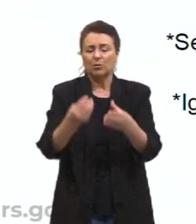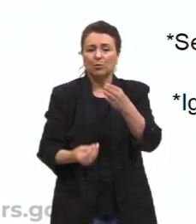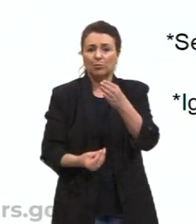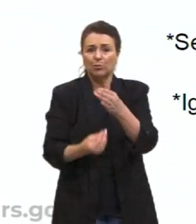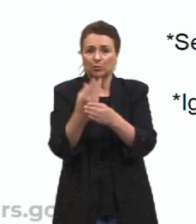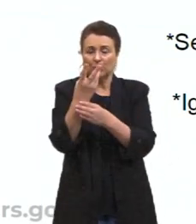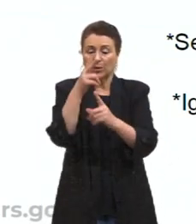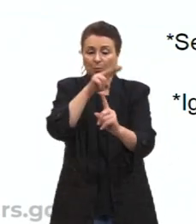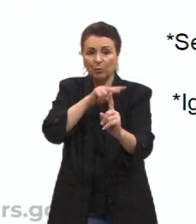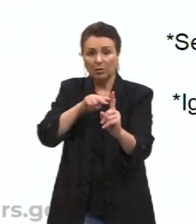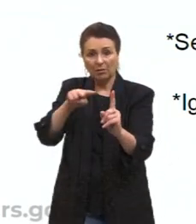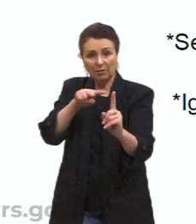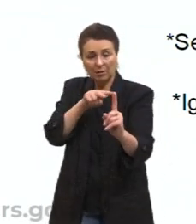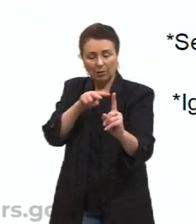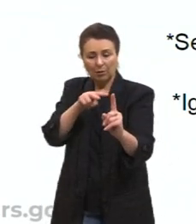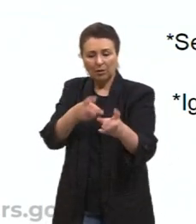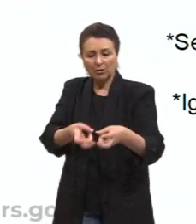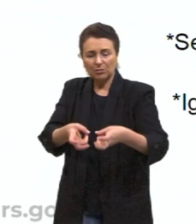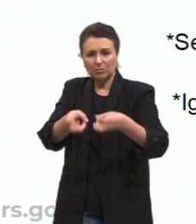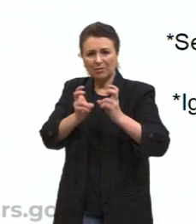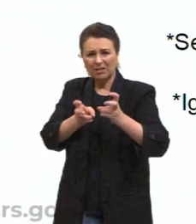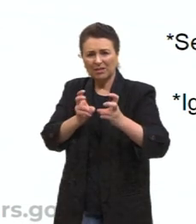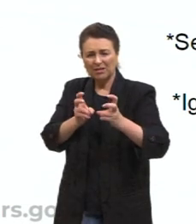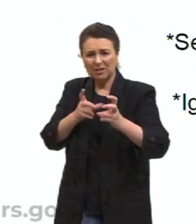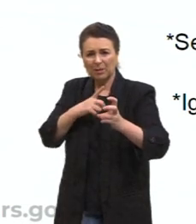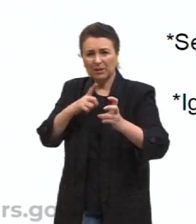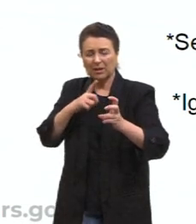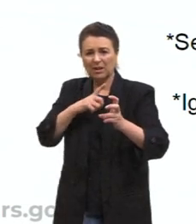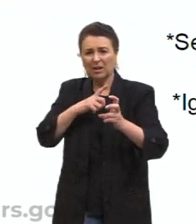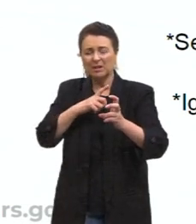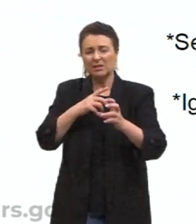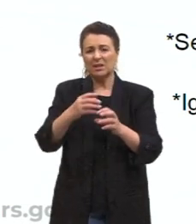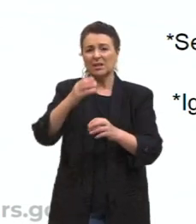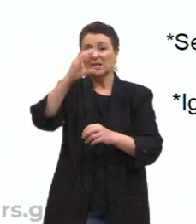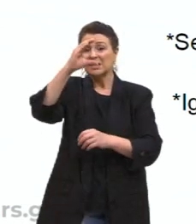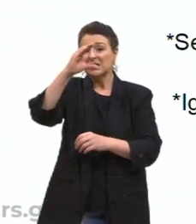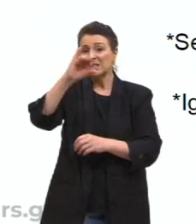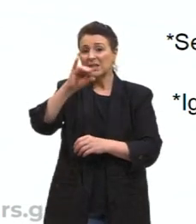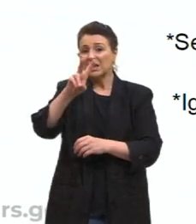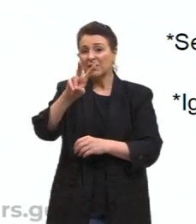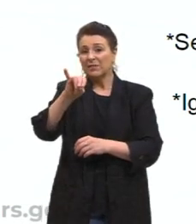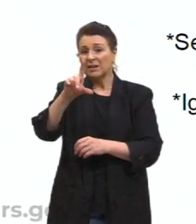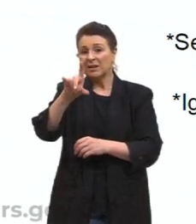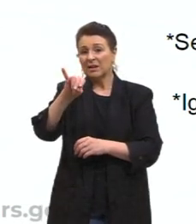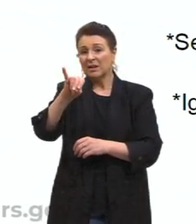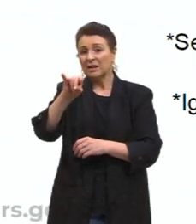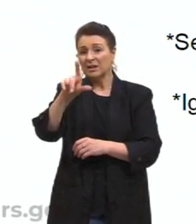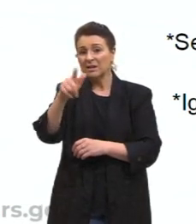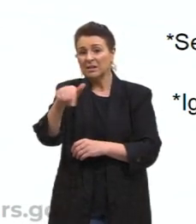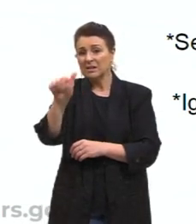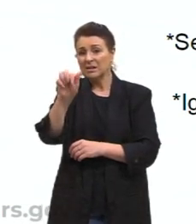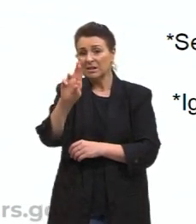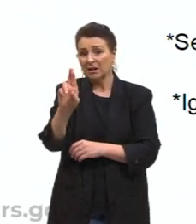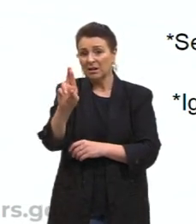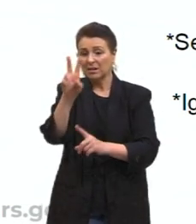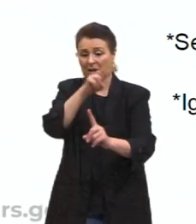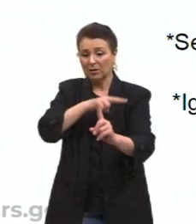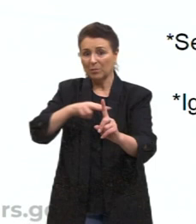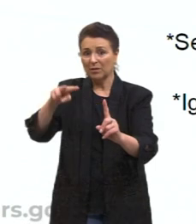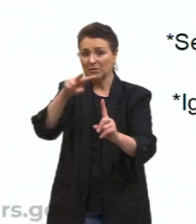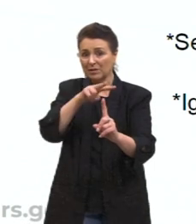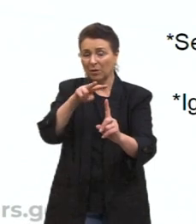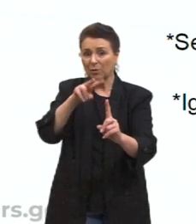Ótica e a gente vê que que civilizar também tá dentro de uma ótica eurocêntrica né